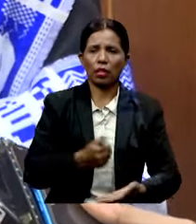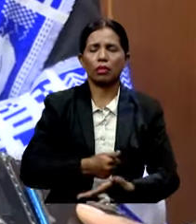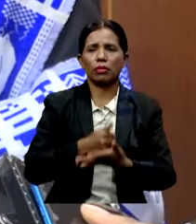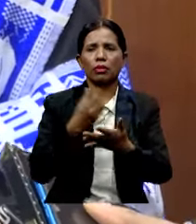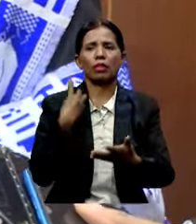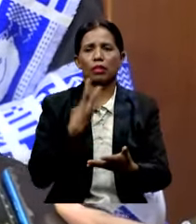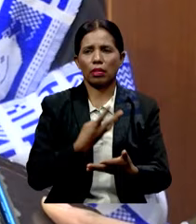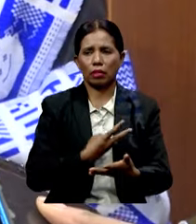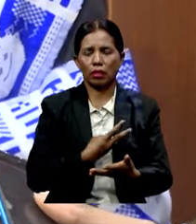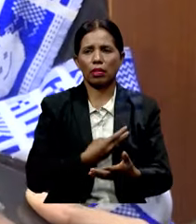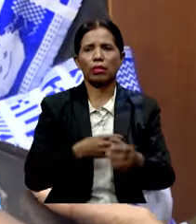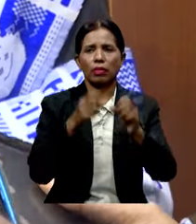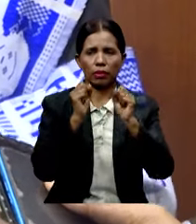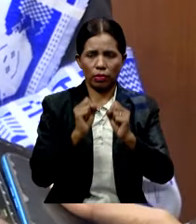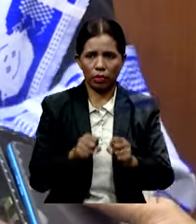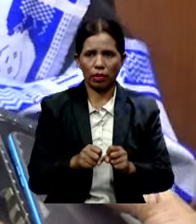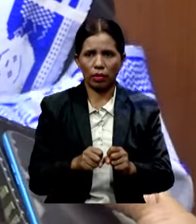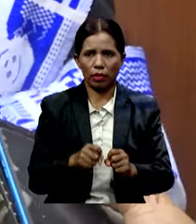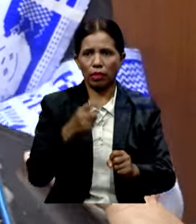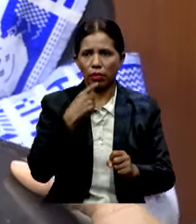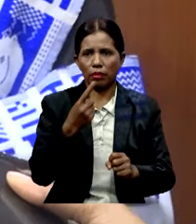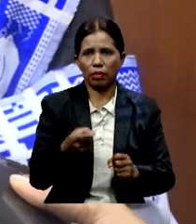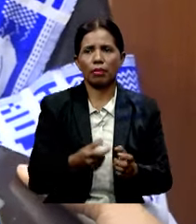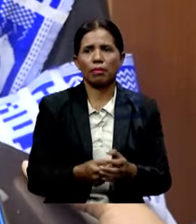maita, hodi, denkadak,